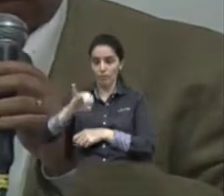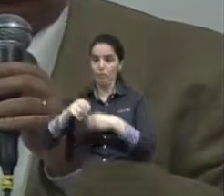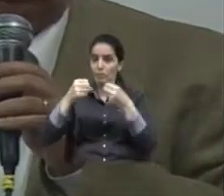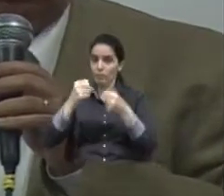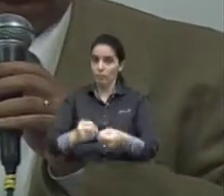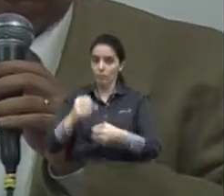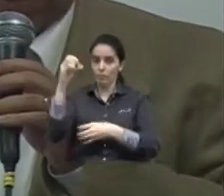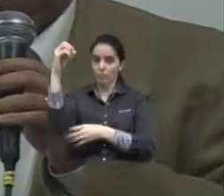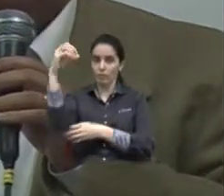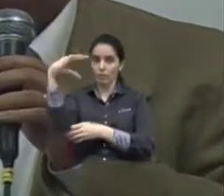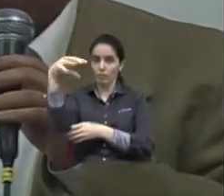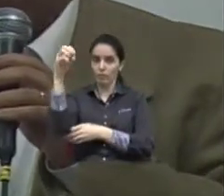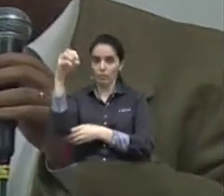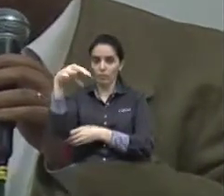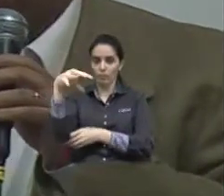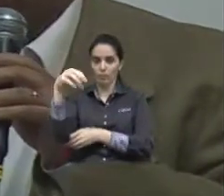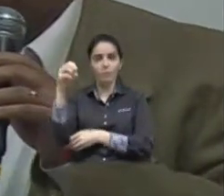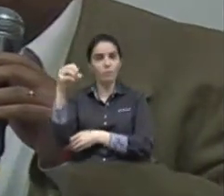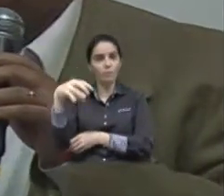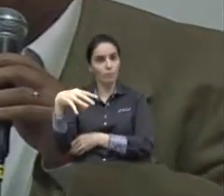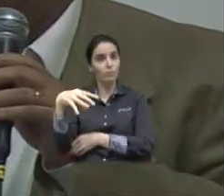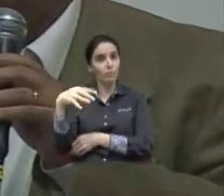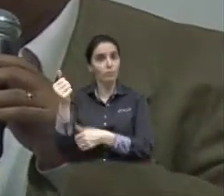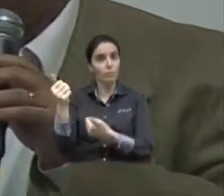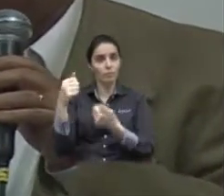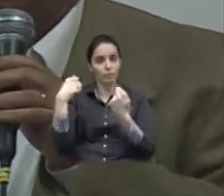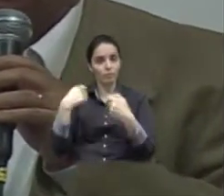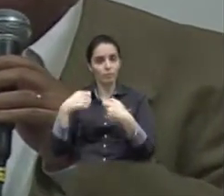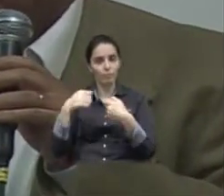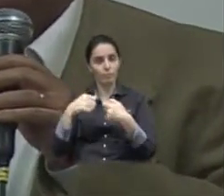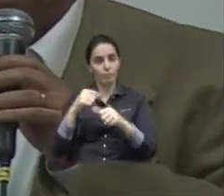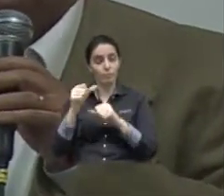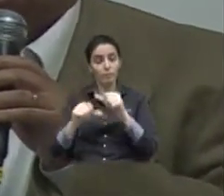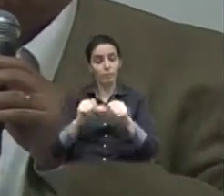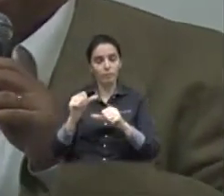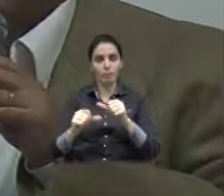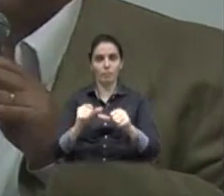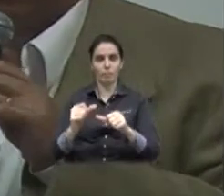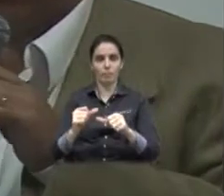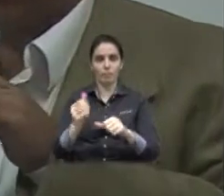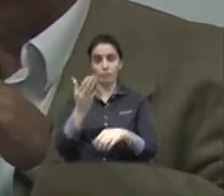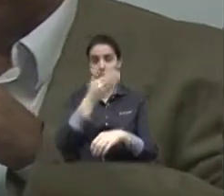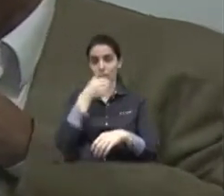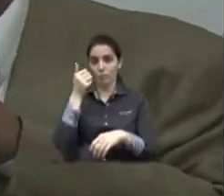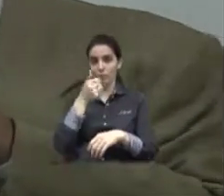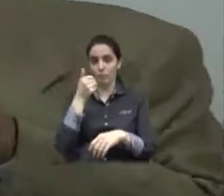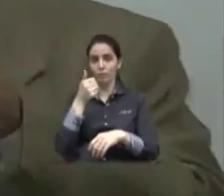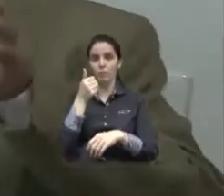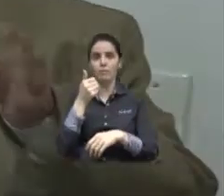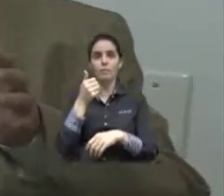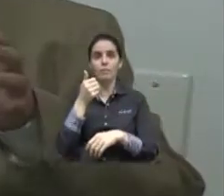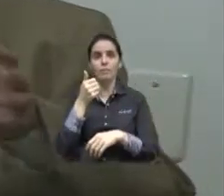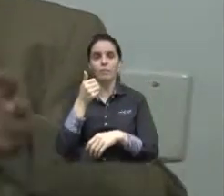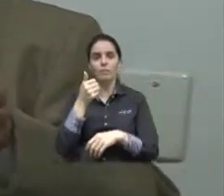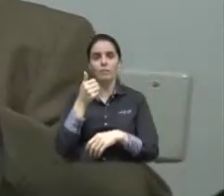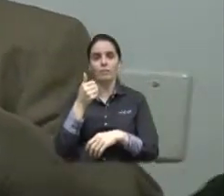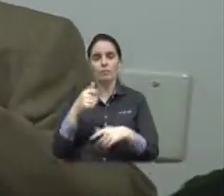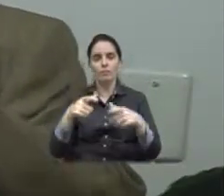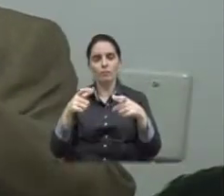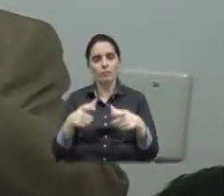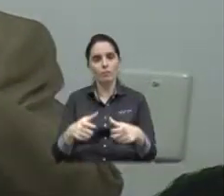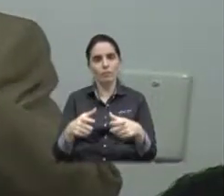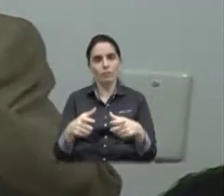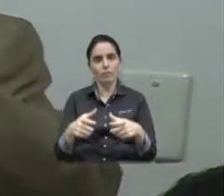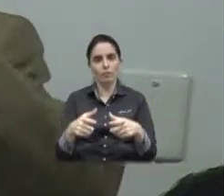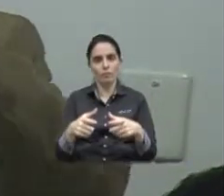naquele local, para que possa modificar e melhorar as condições do fluxo